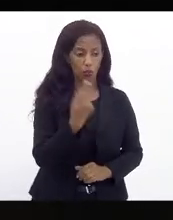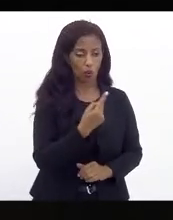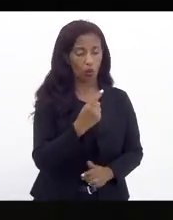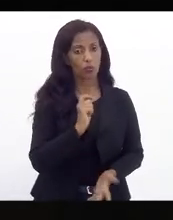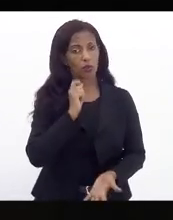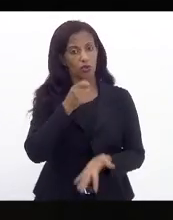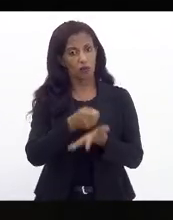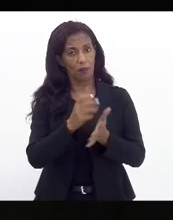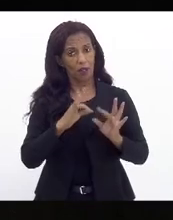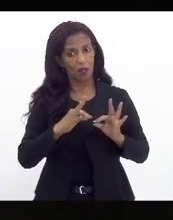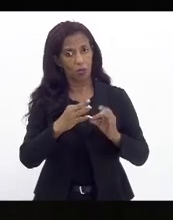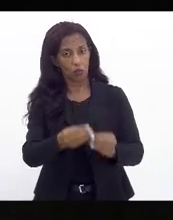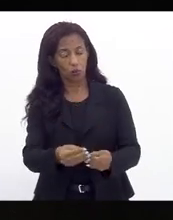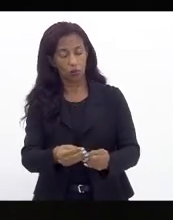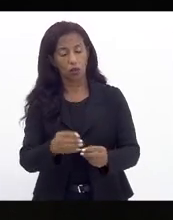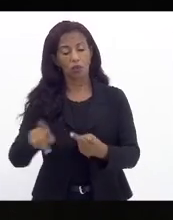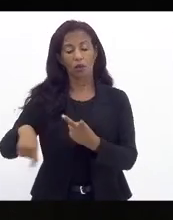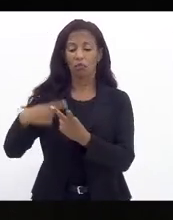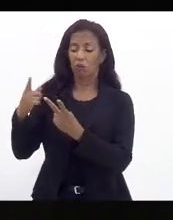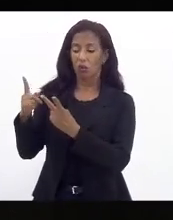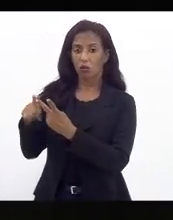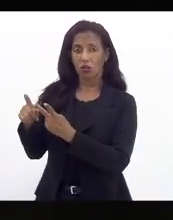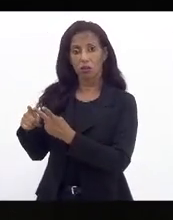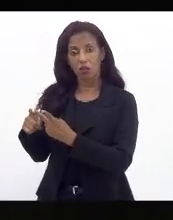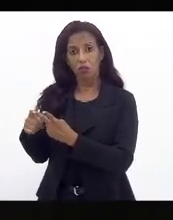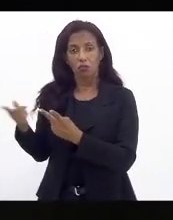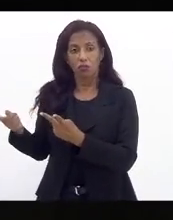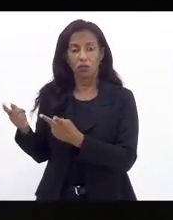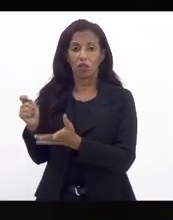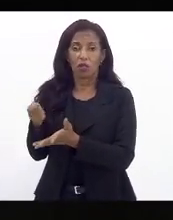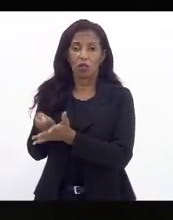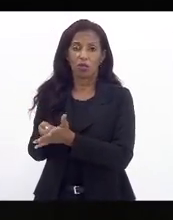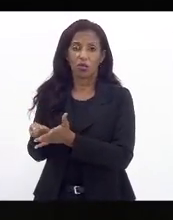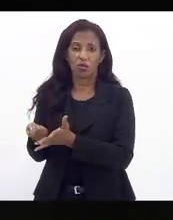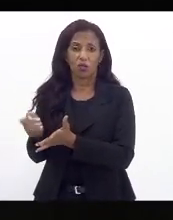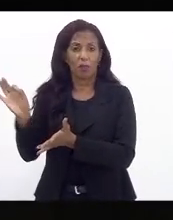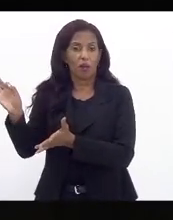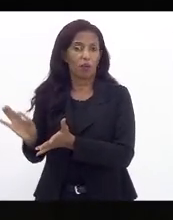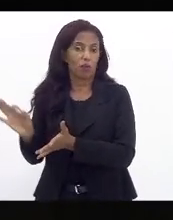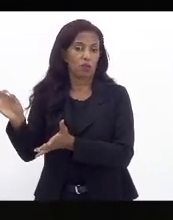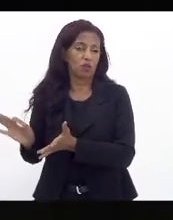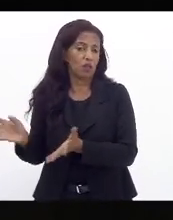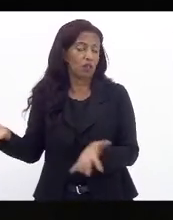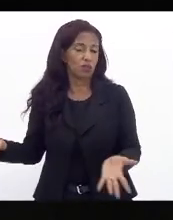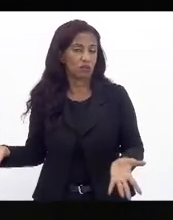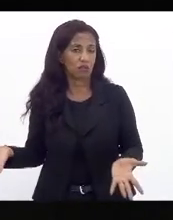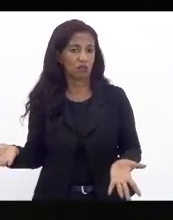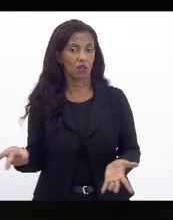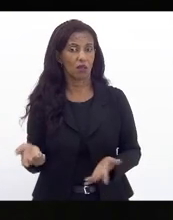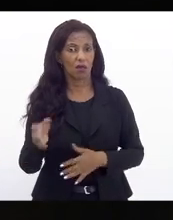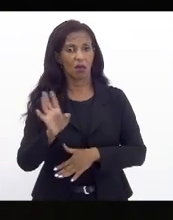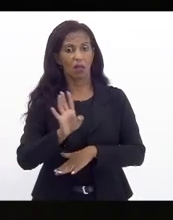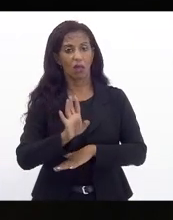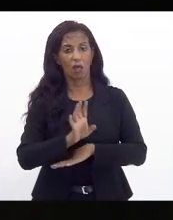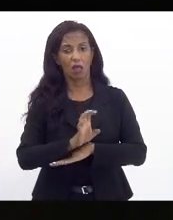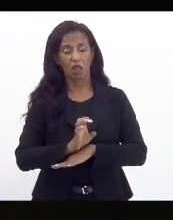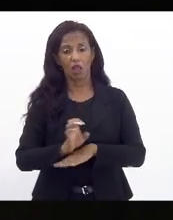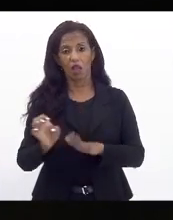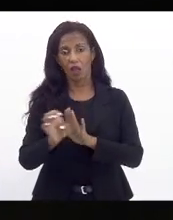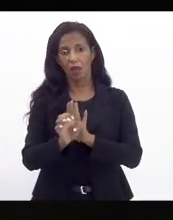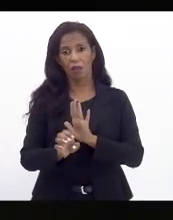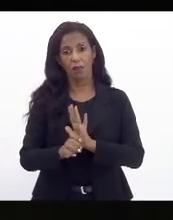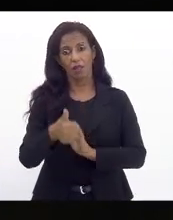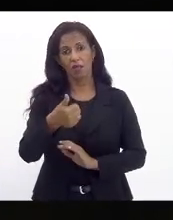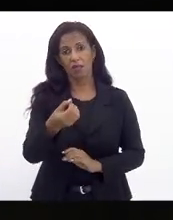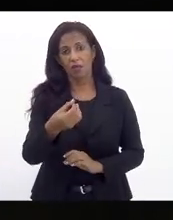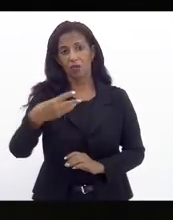vai pagar integralmente Se ele optou pelo outro benefício, a gente vai pagar árvores Essa é a emenda constitucional 103 É para o